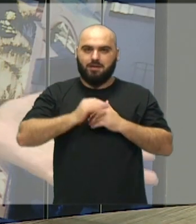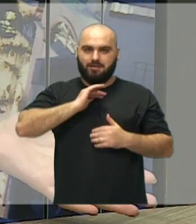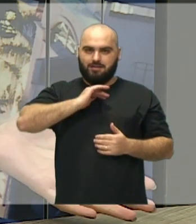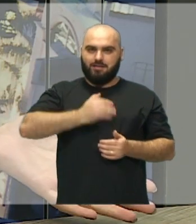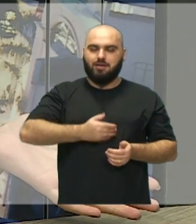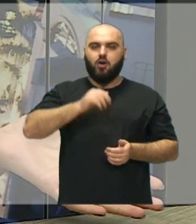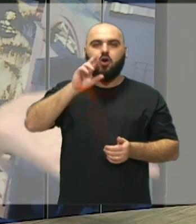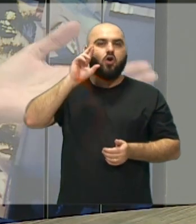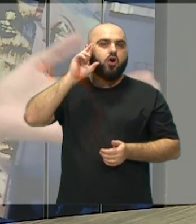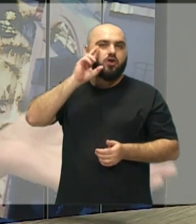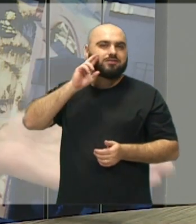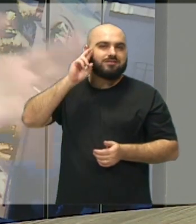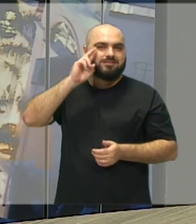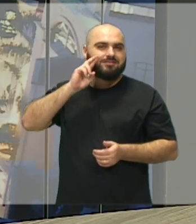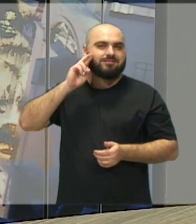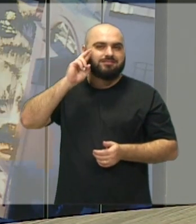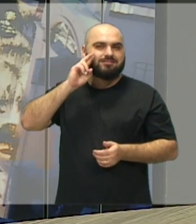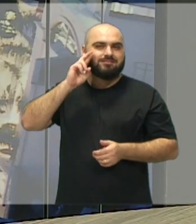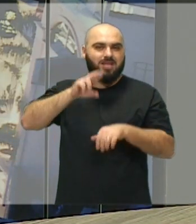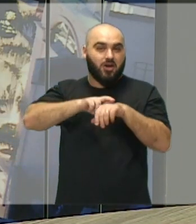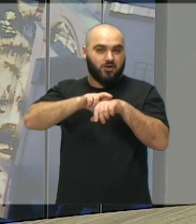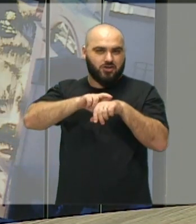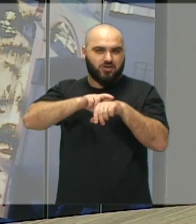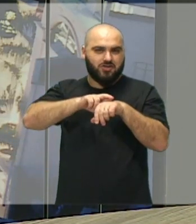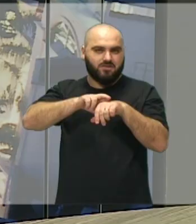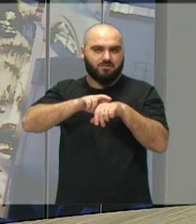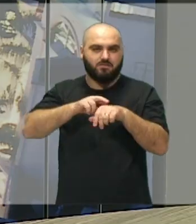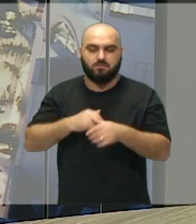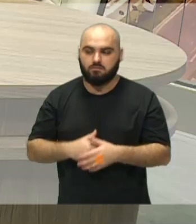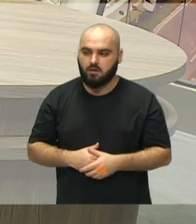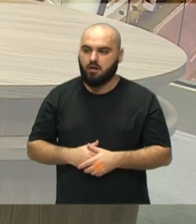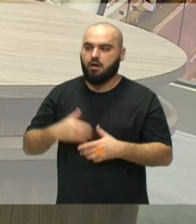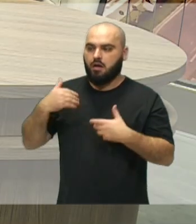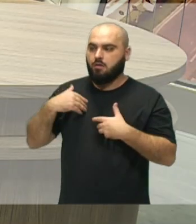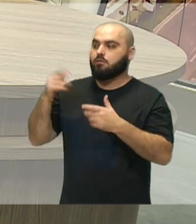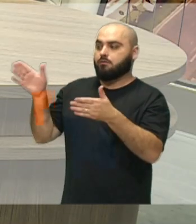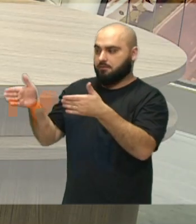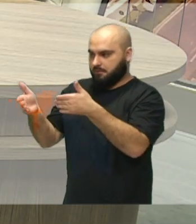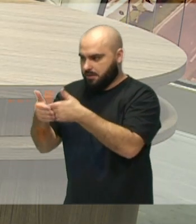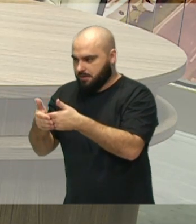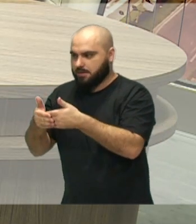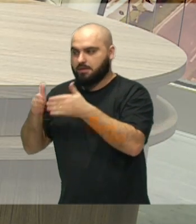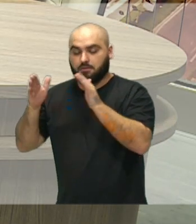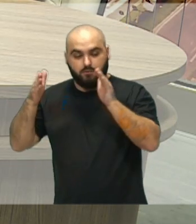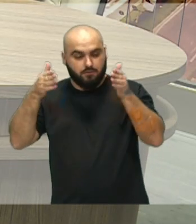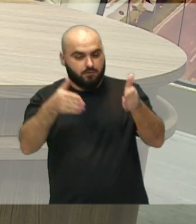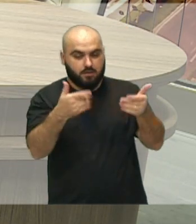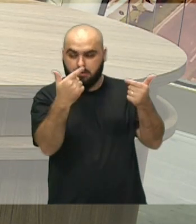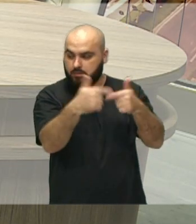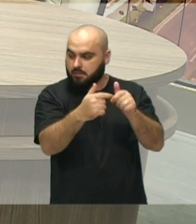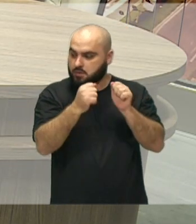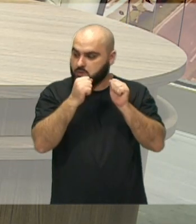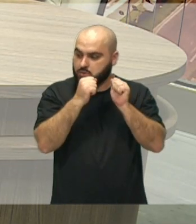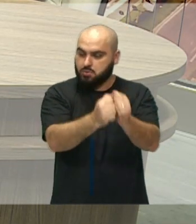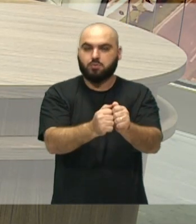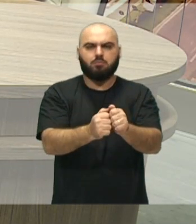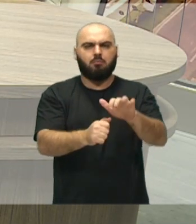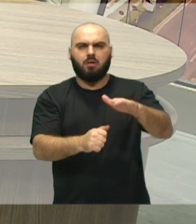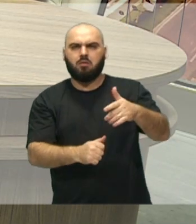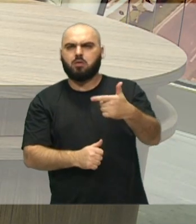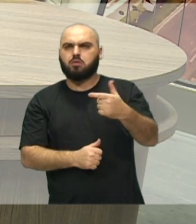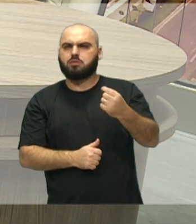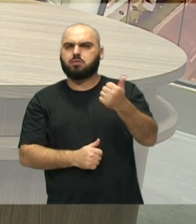o mantenedouro e me dedicar. Aí eu virei presidente do Espaço Silvestre nessa época, foi em 2012.